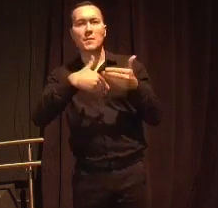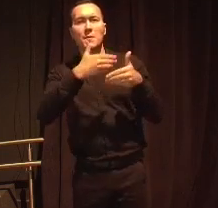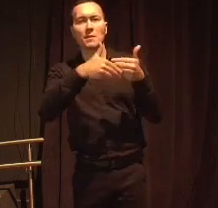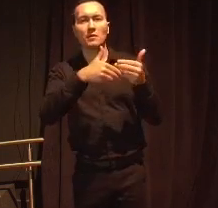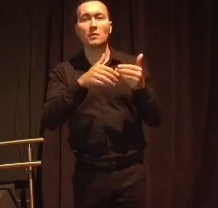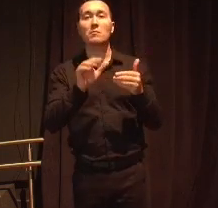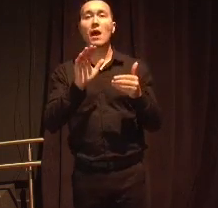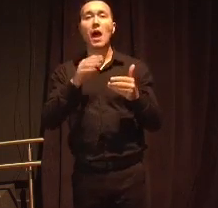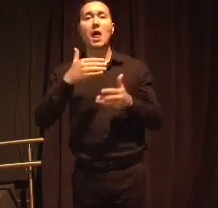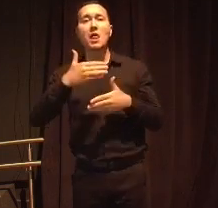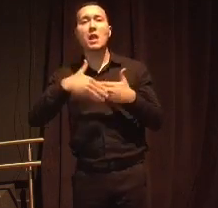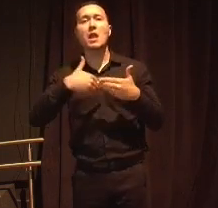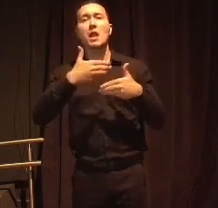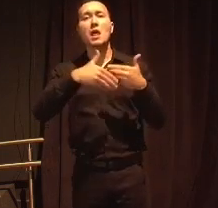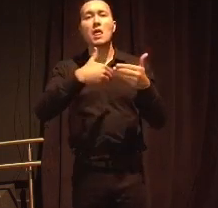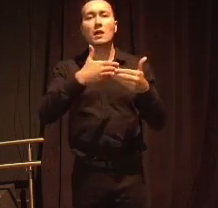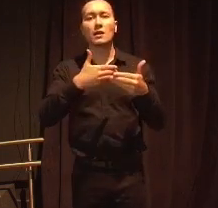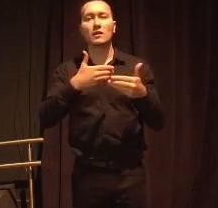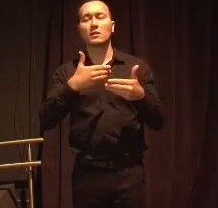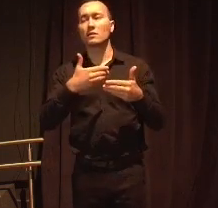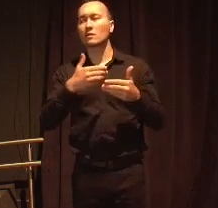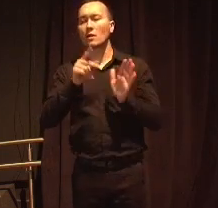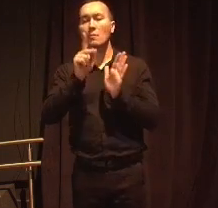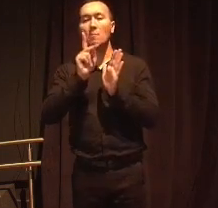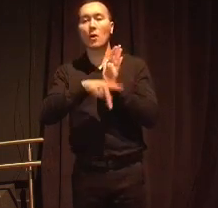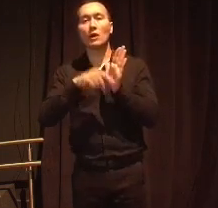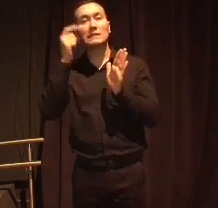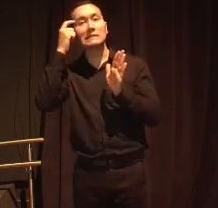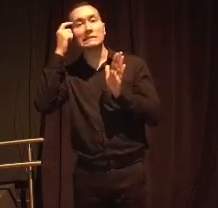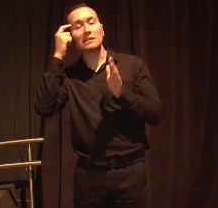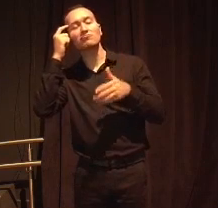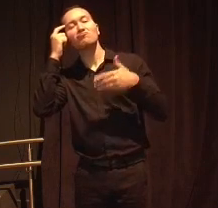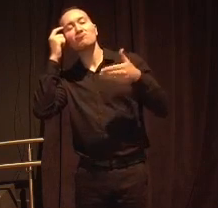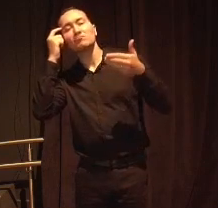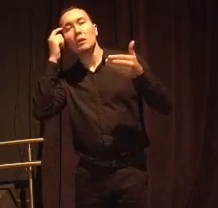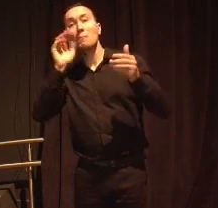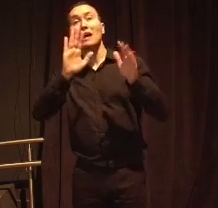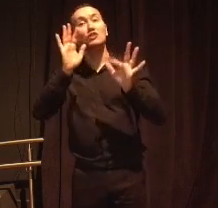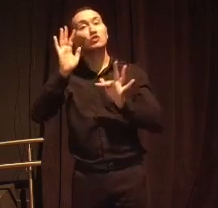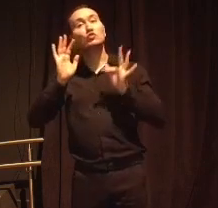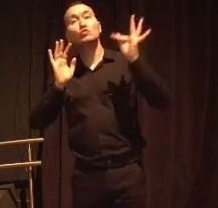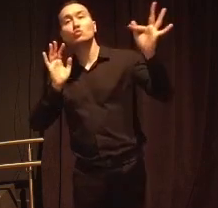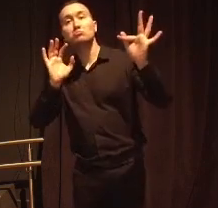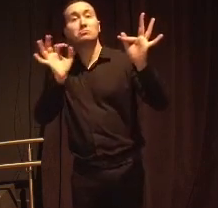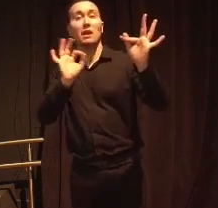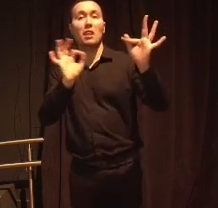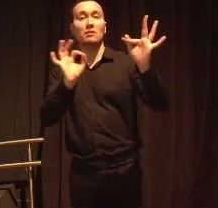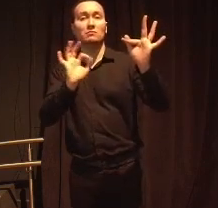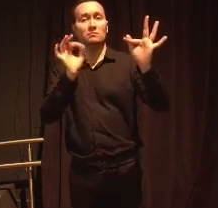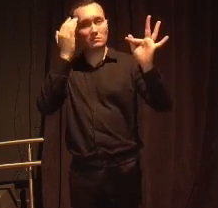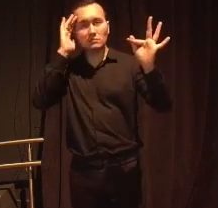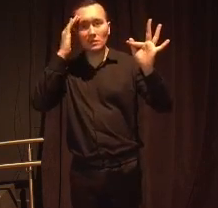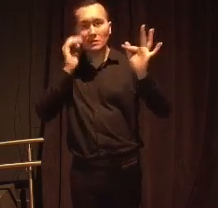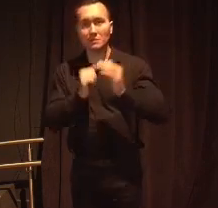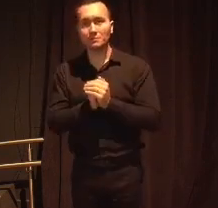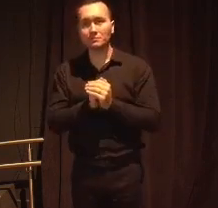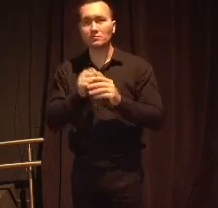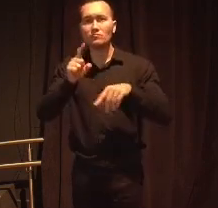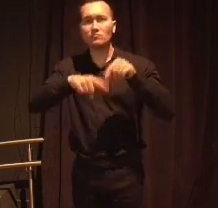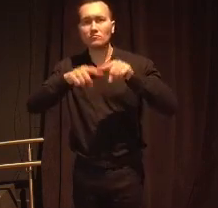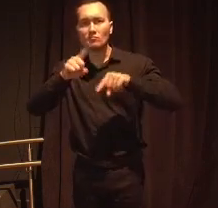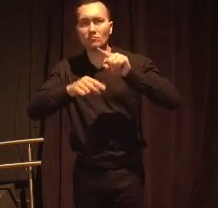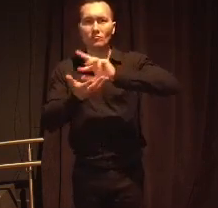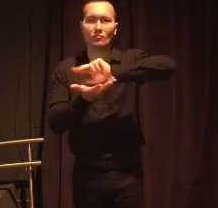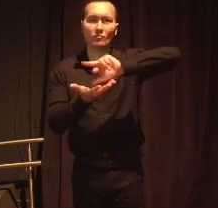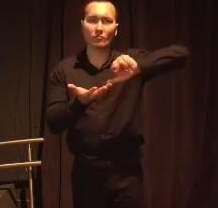uma complexidade muito grande, né? Falando de ativos digitais, de tecnologia, porque começam os